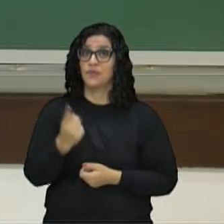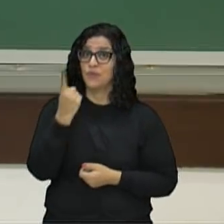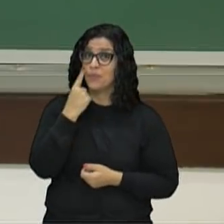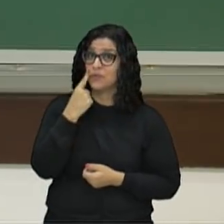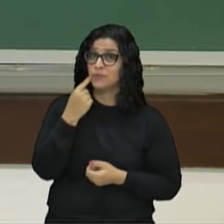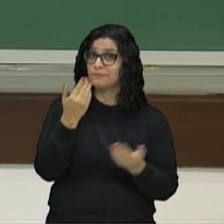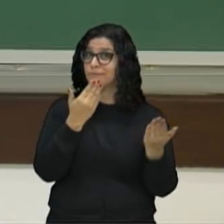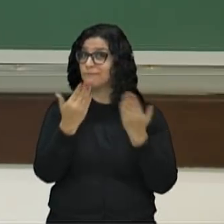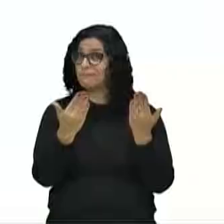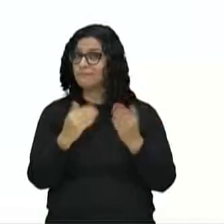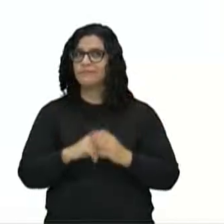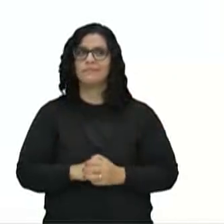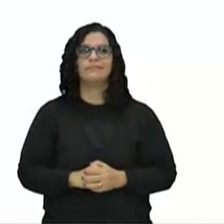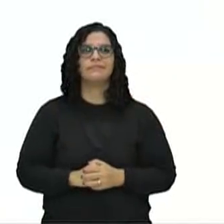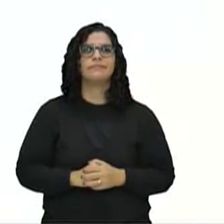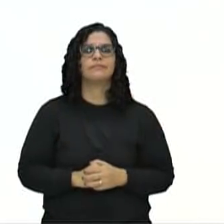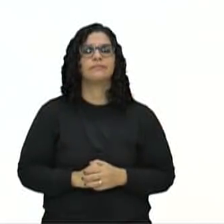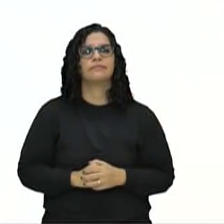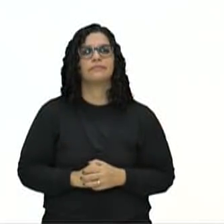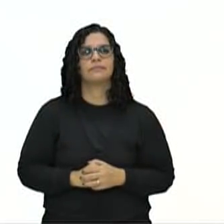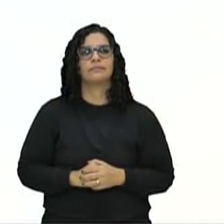lá conferir?